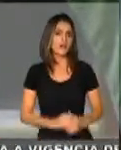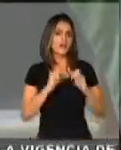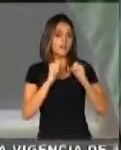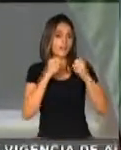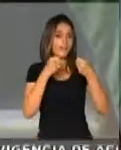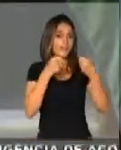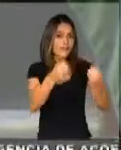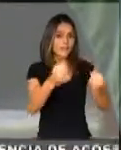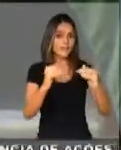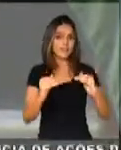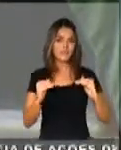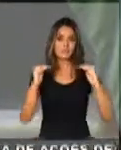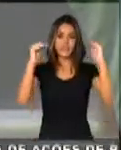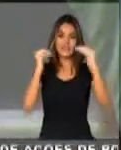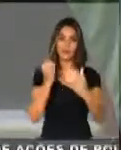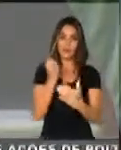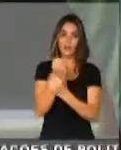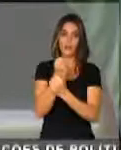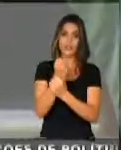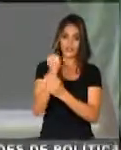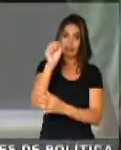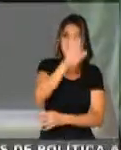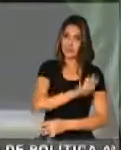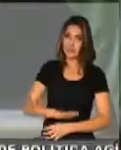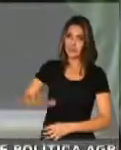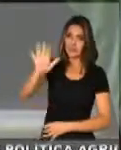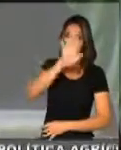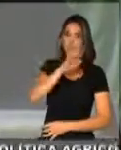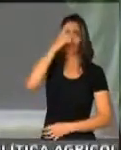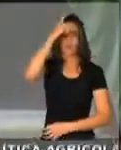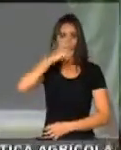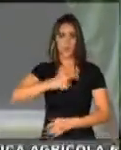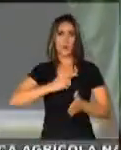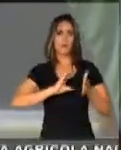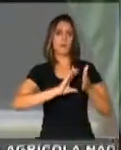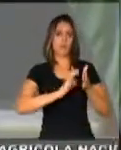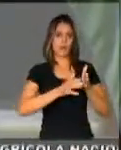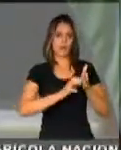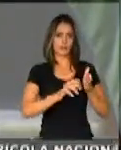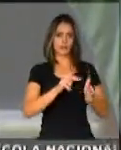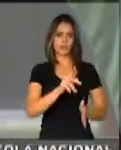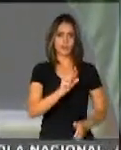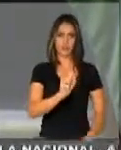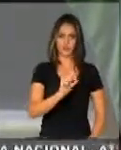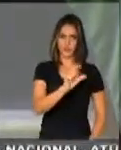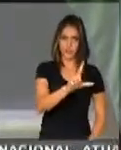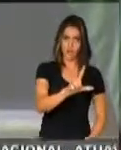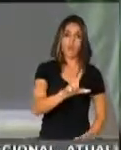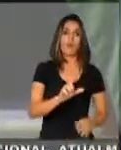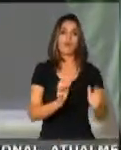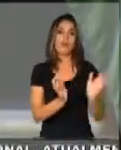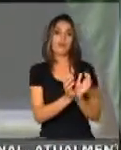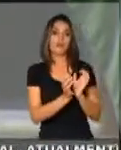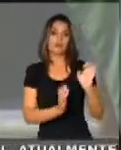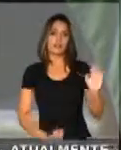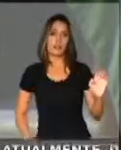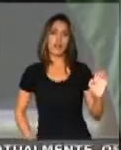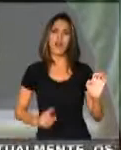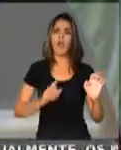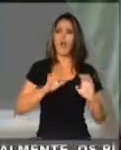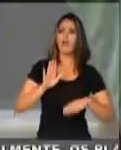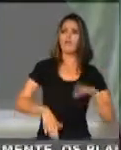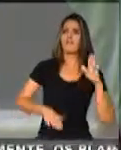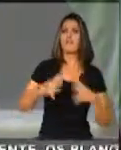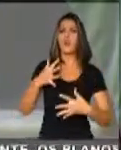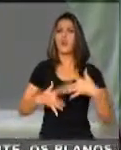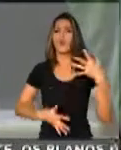defesa da soberania nacional. Eu sou de esquerda, todos sabem, sou do PSOL. Às vezes faz-se confusão.